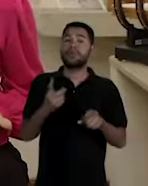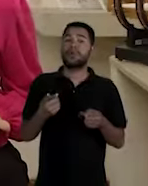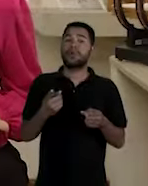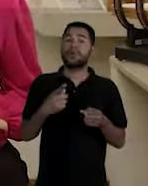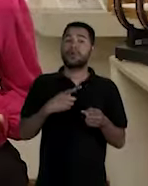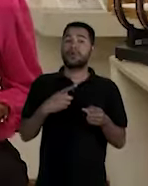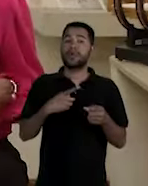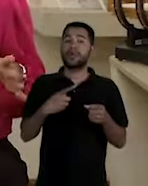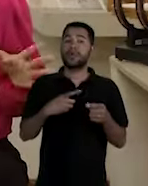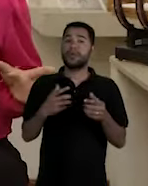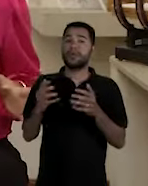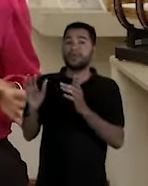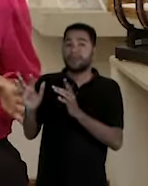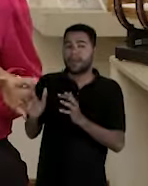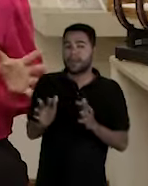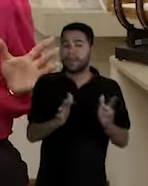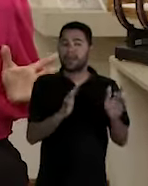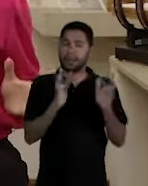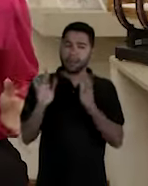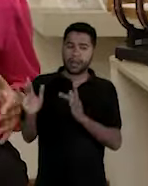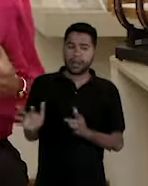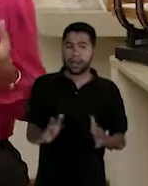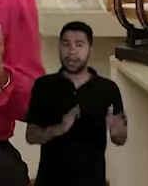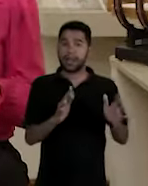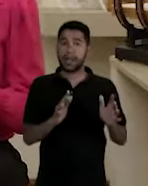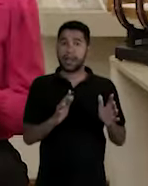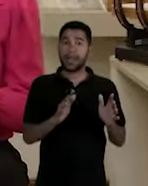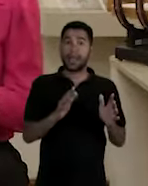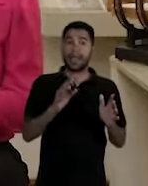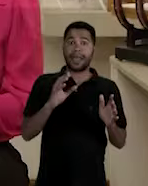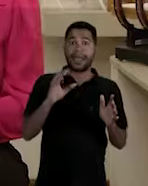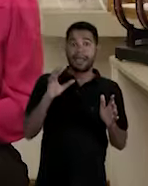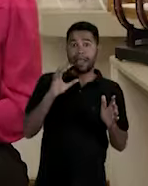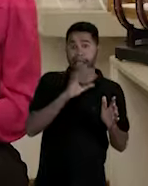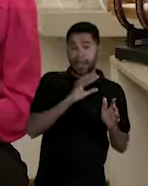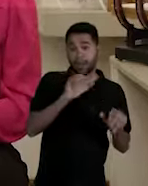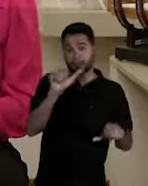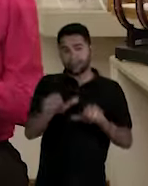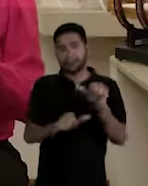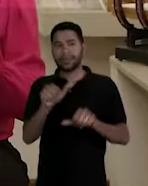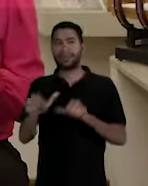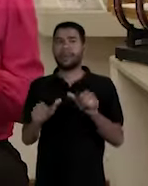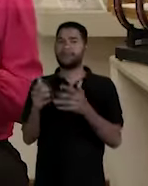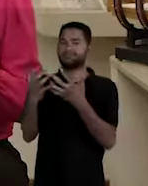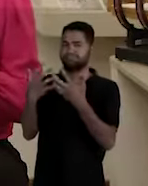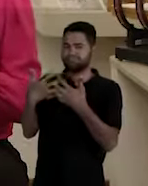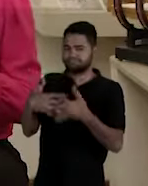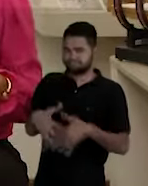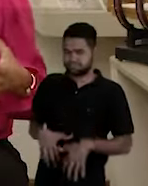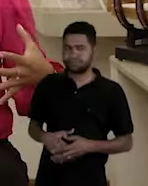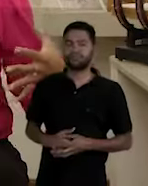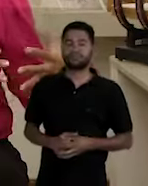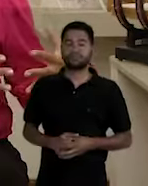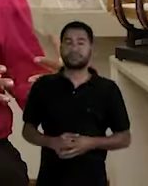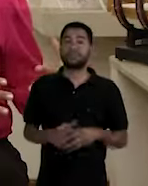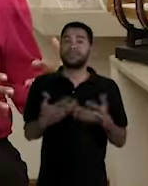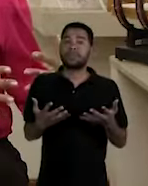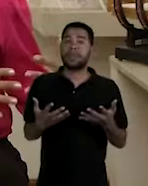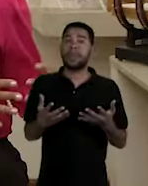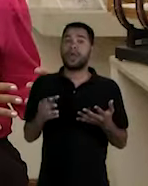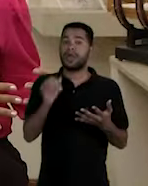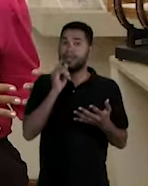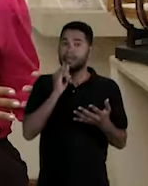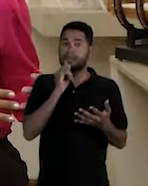em ciclos, convertem o calor em trabalho mecânico. A máquina térmica, ela